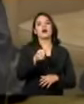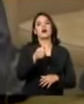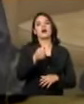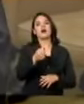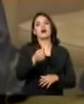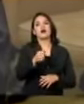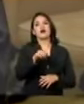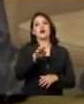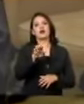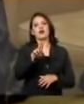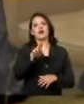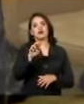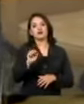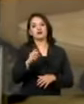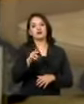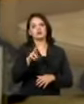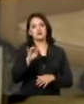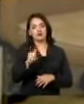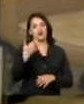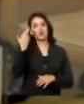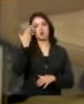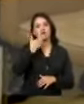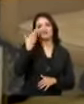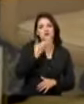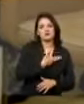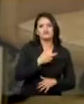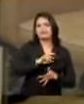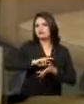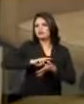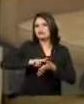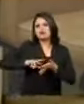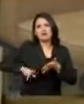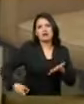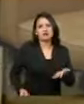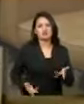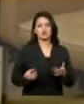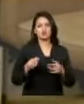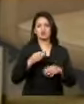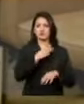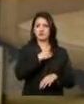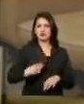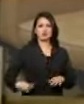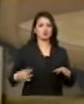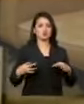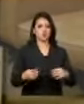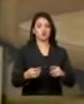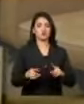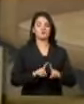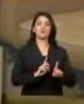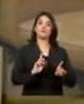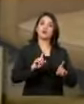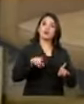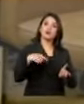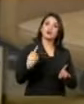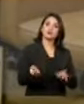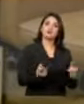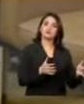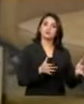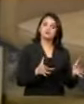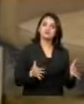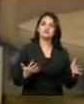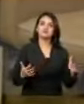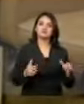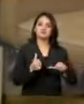Grau e Ricardo Lewandowski. Embora integrando a Corte um pouco mais à frente, e não